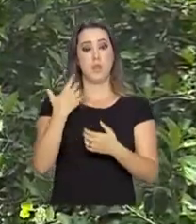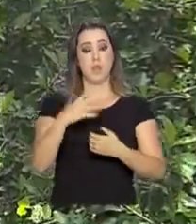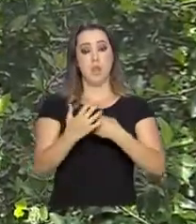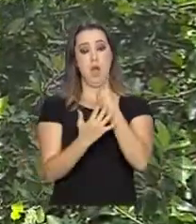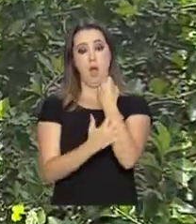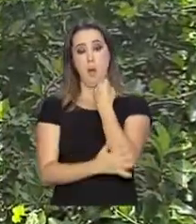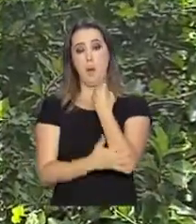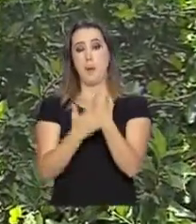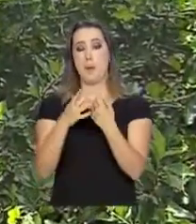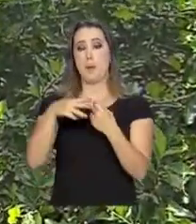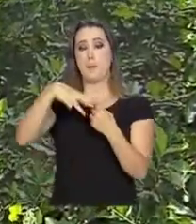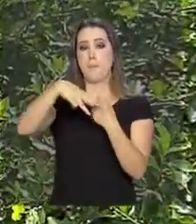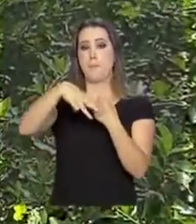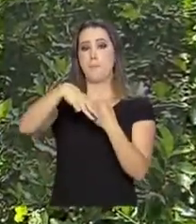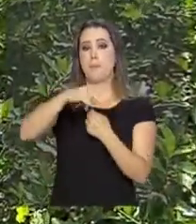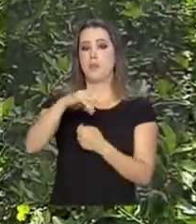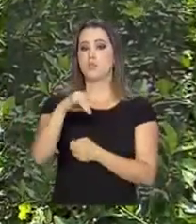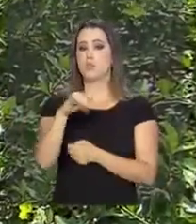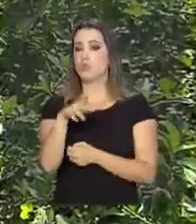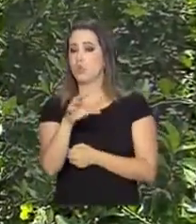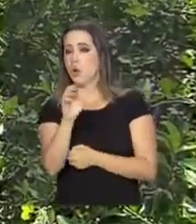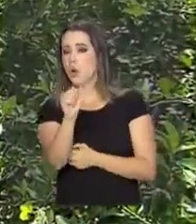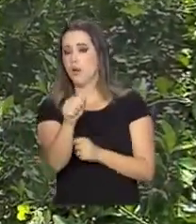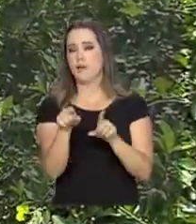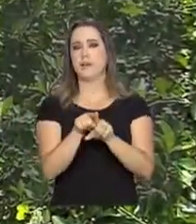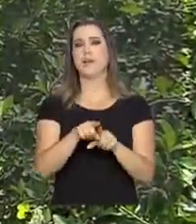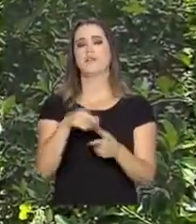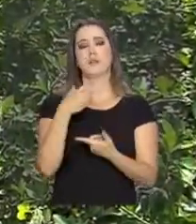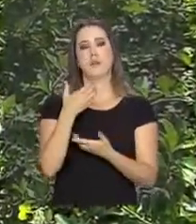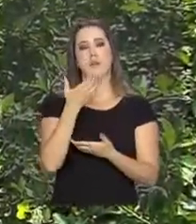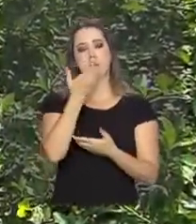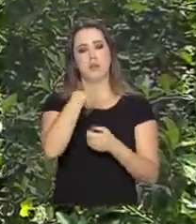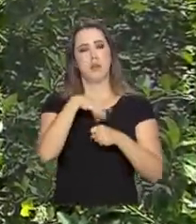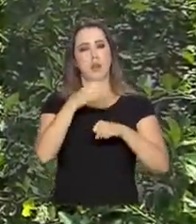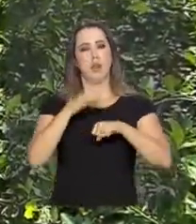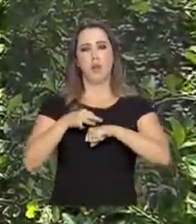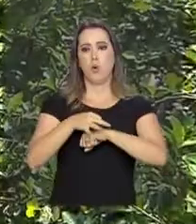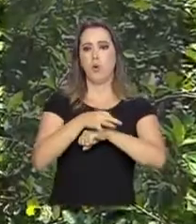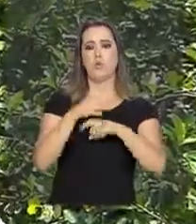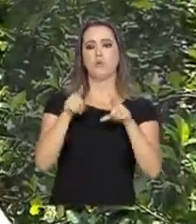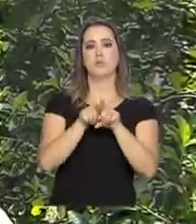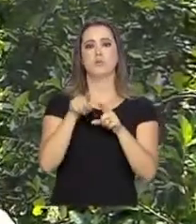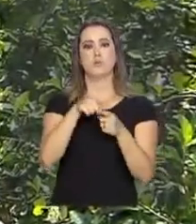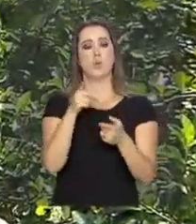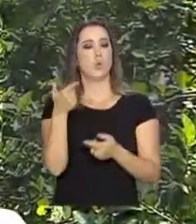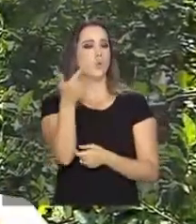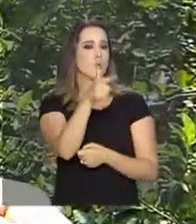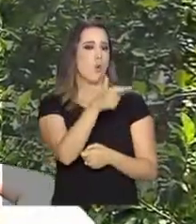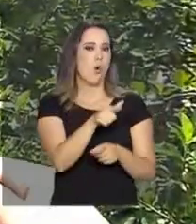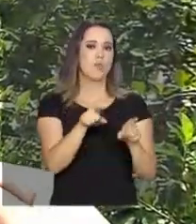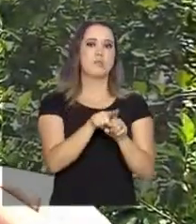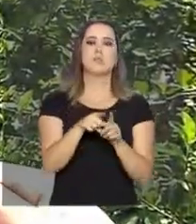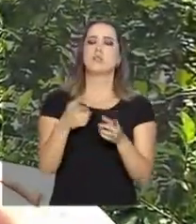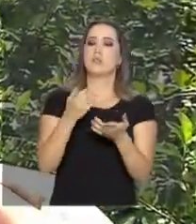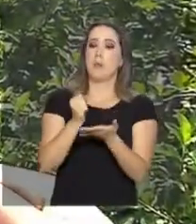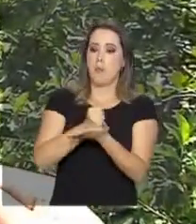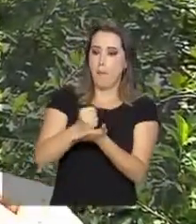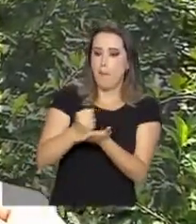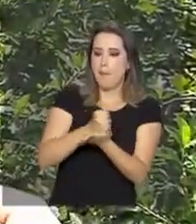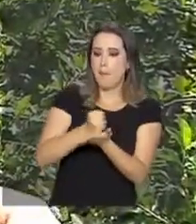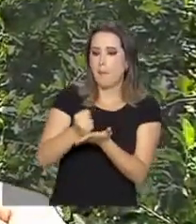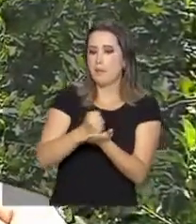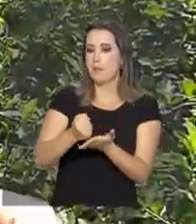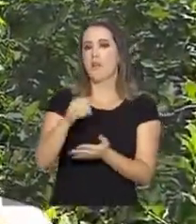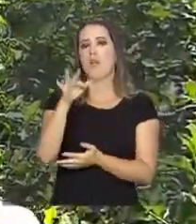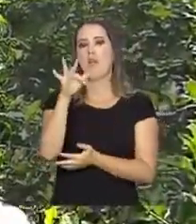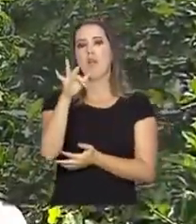gente produz e a goiaba a gente vende para o mercado. E no caso do restante, a gente faz a farinha, faz a puba e vende também ela embalada